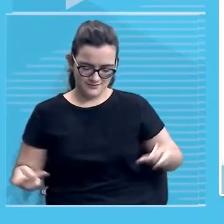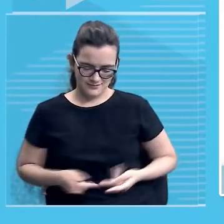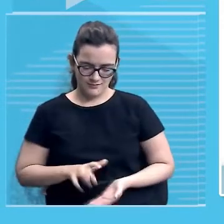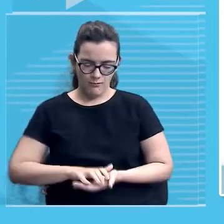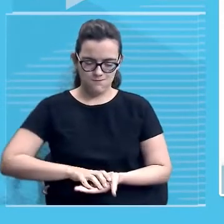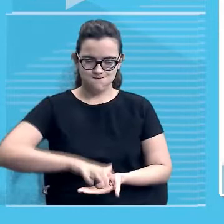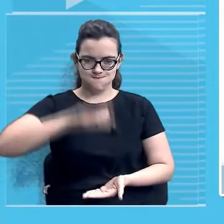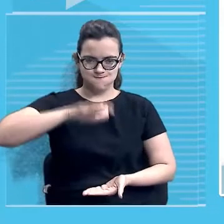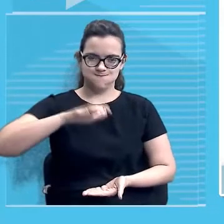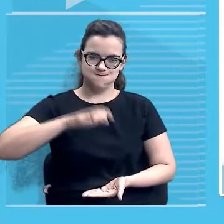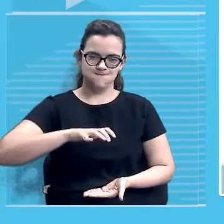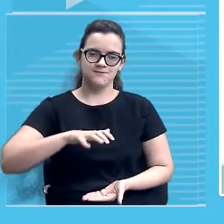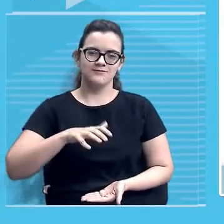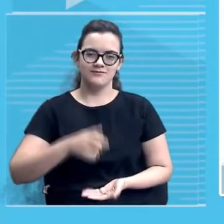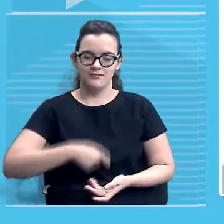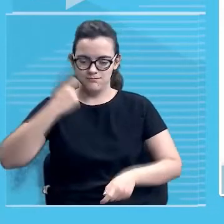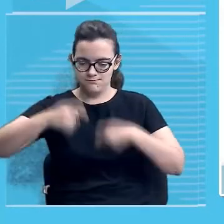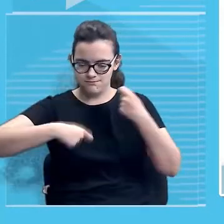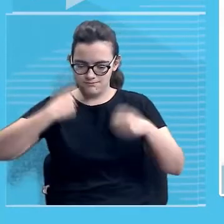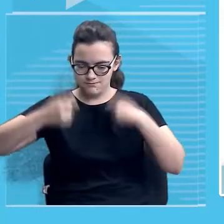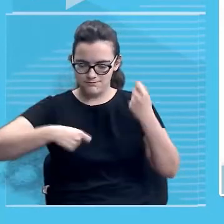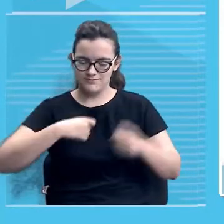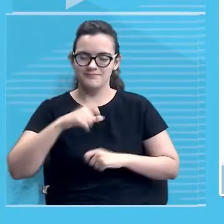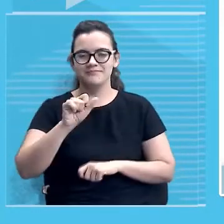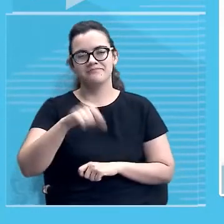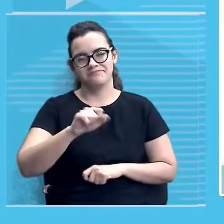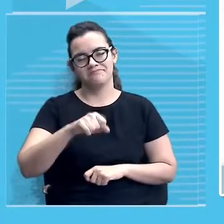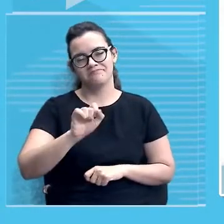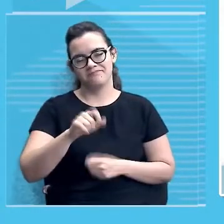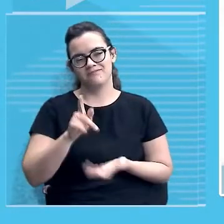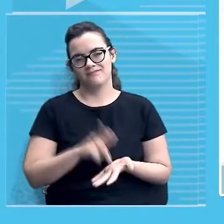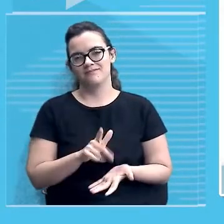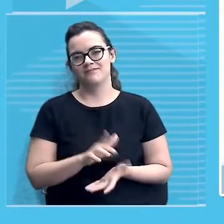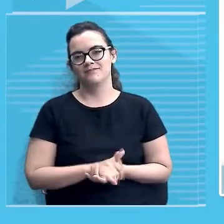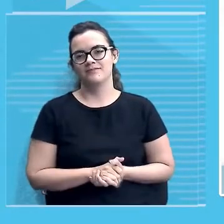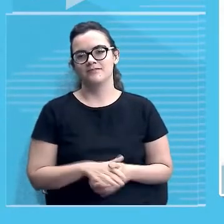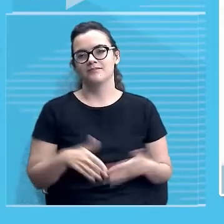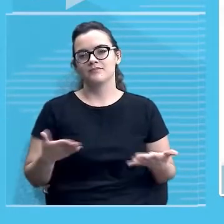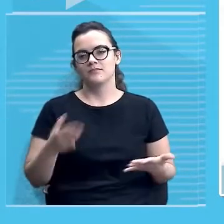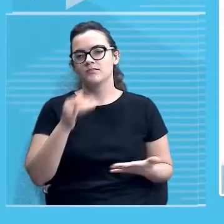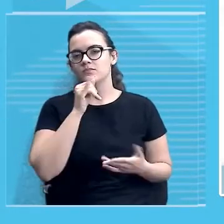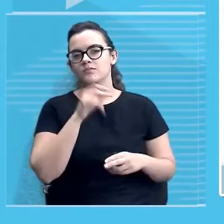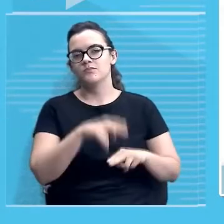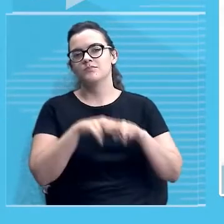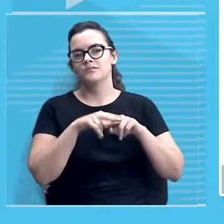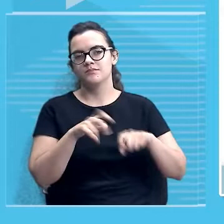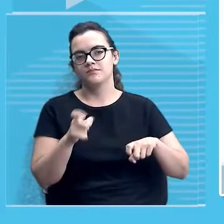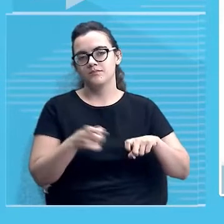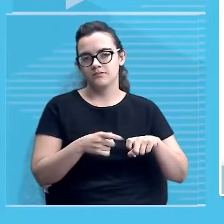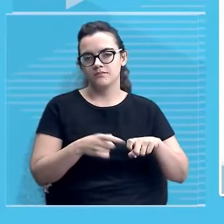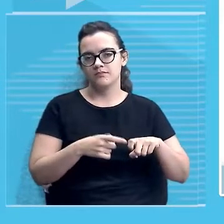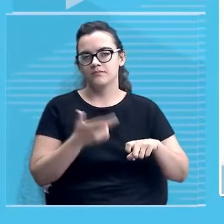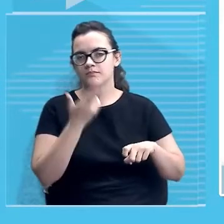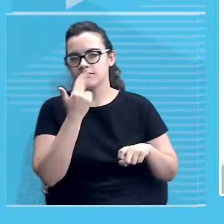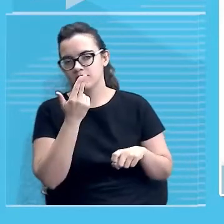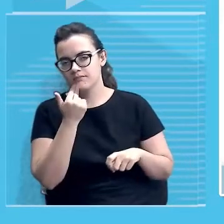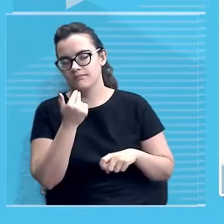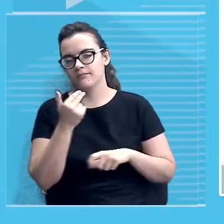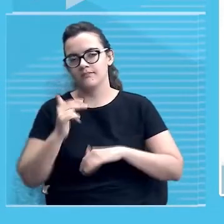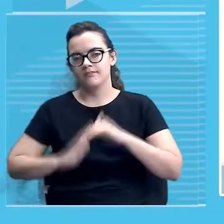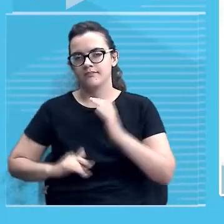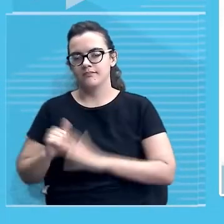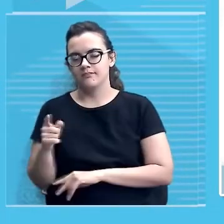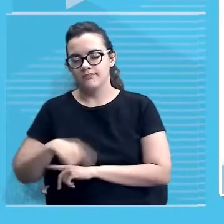exagero, tá? Que os médicos, os nutricionistas, eles limitam a